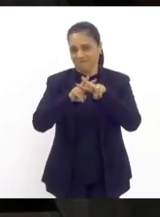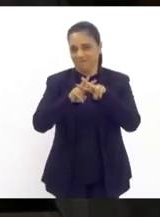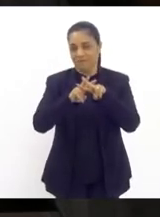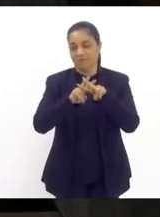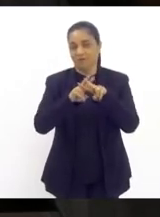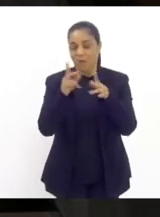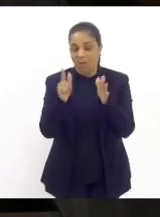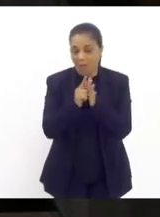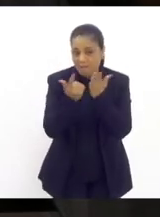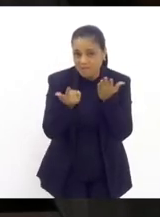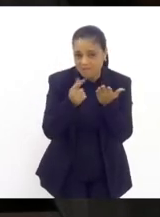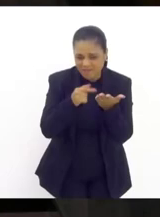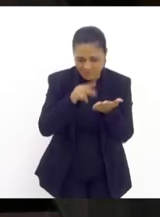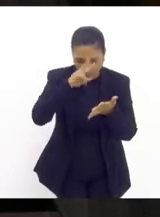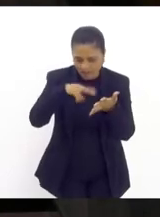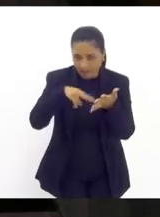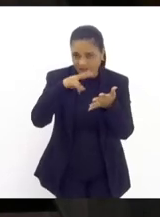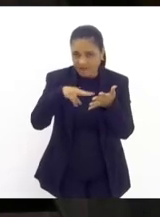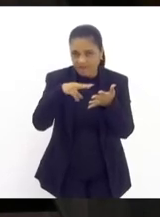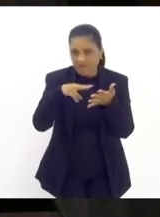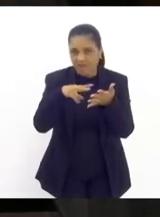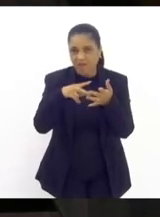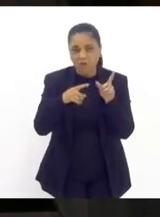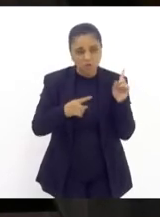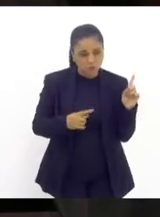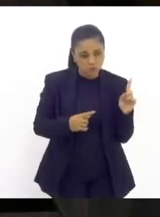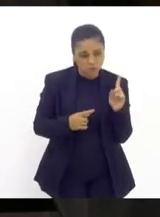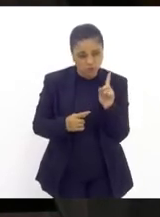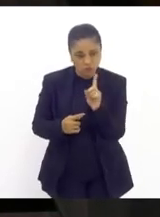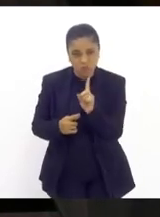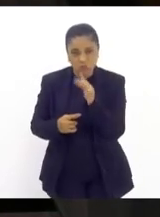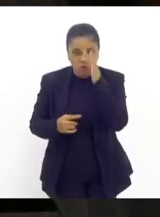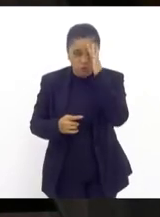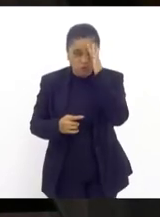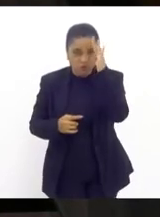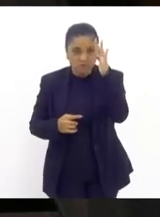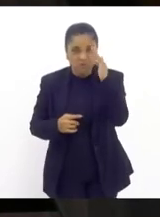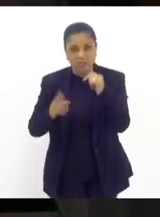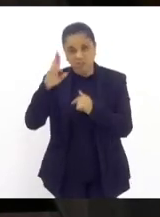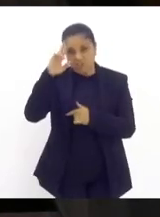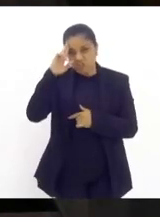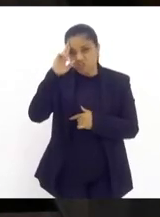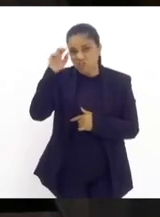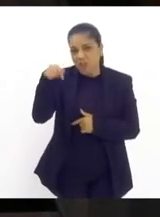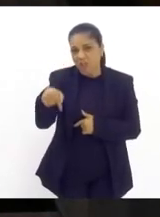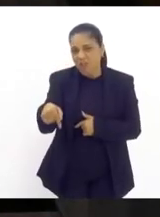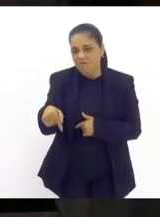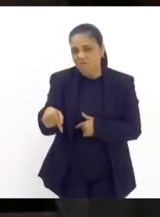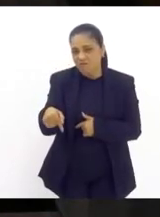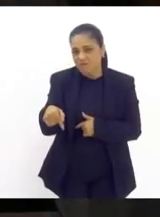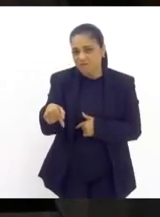a matéria para alojar os principais chefes das principais facções